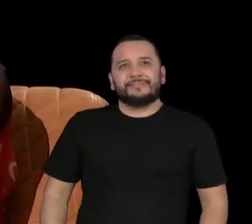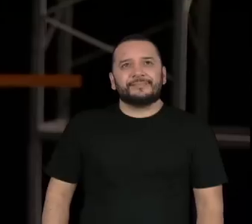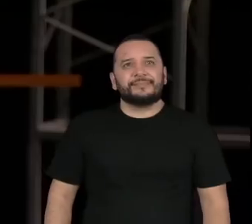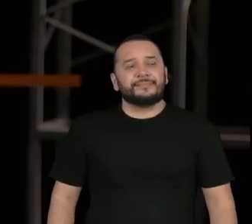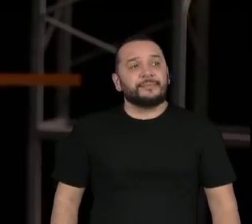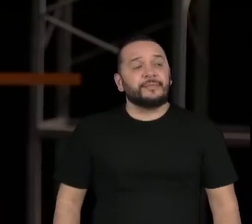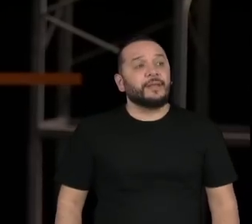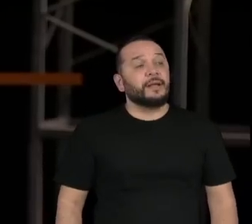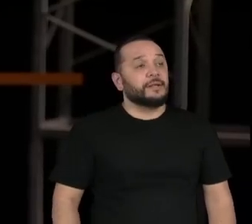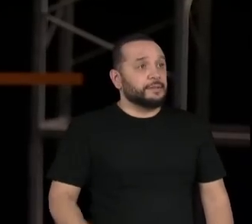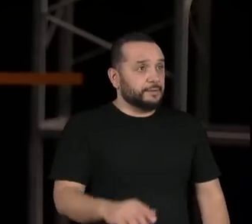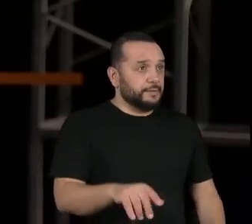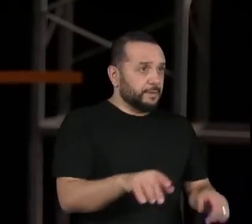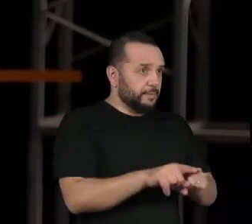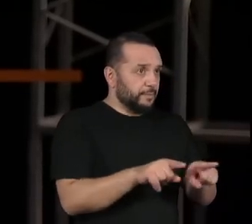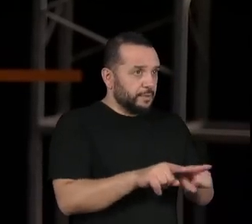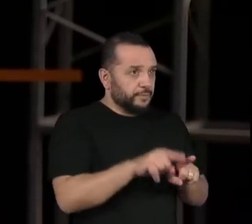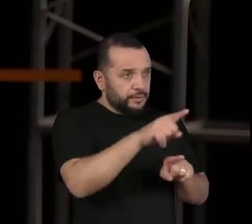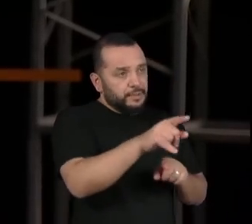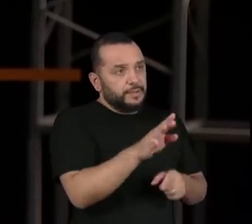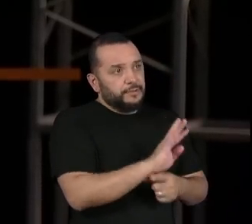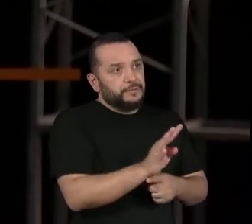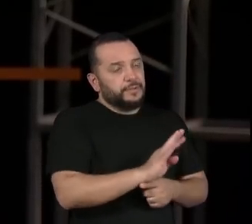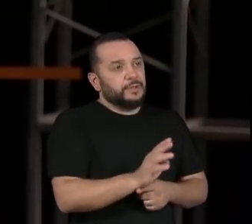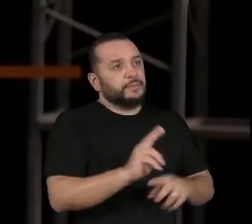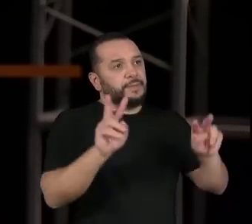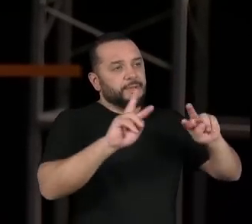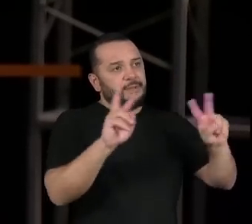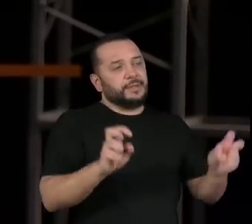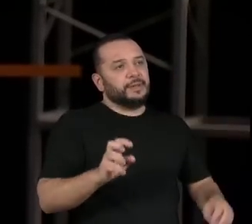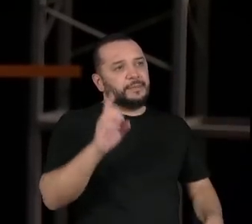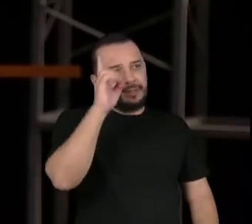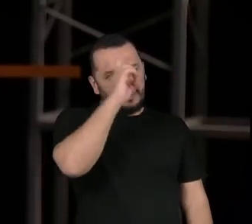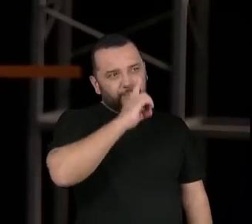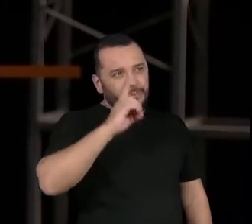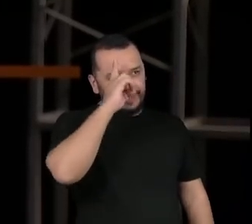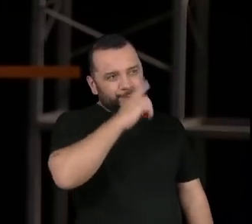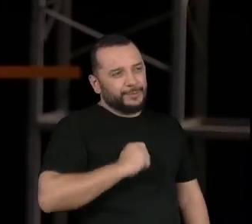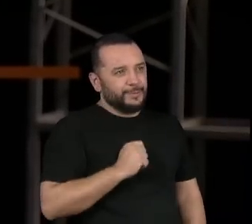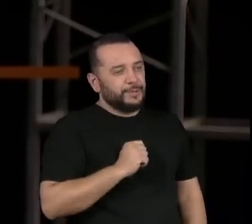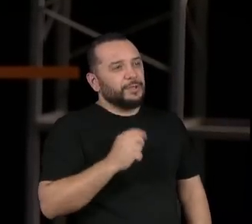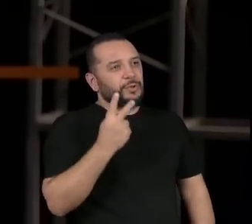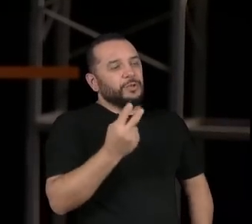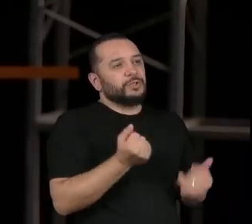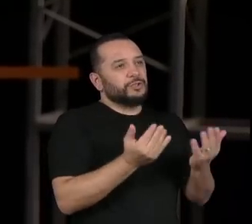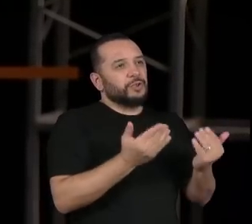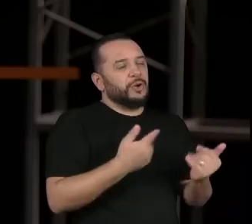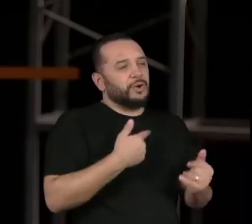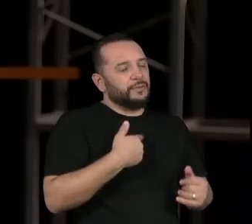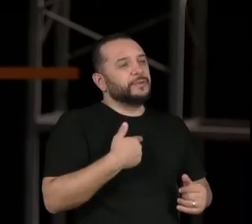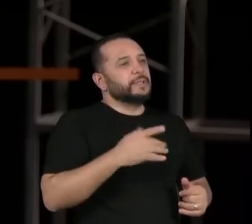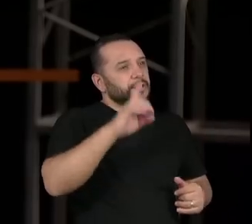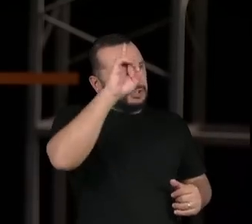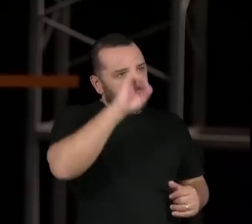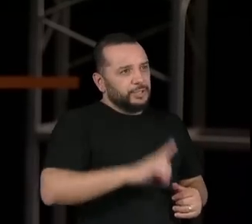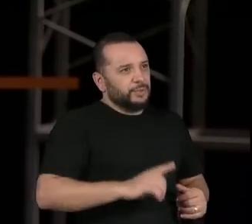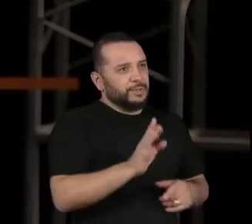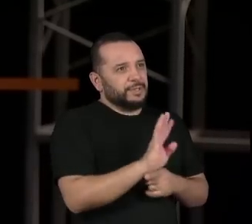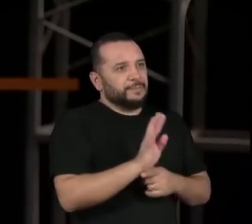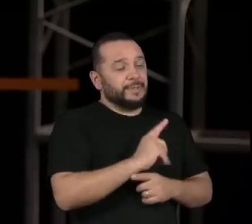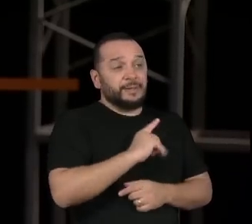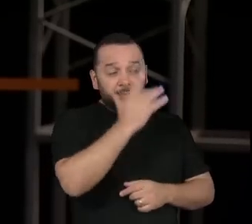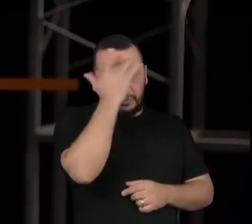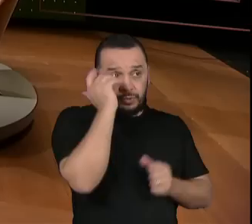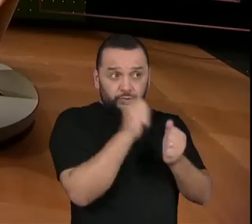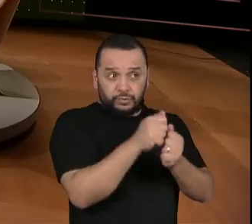e mais recentemente você atuou no filme Domingo, de 2 jovens diretores de cinema. E agora a gente tem um depoimento de alguém que esteve com você nesse filme.